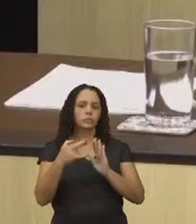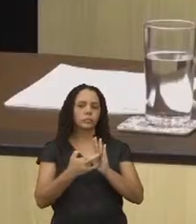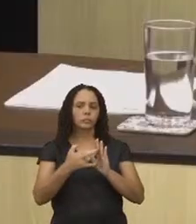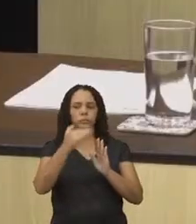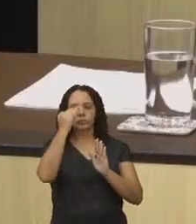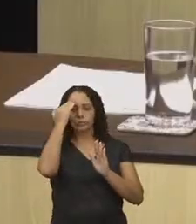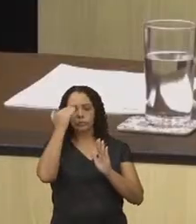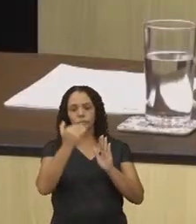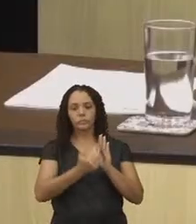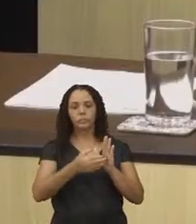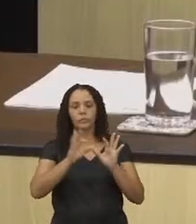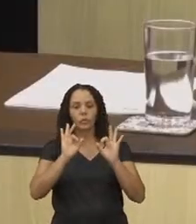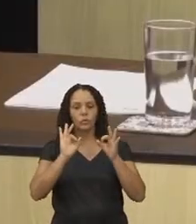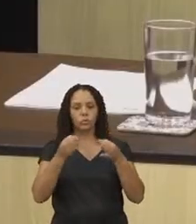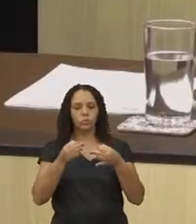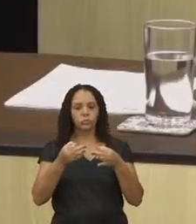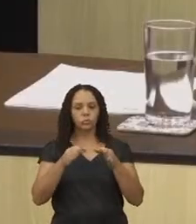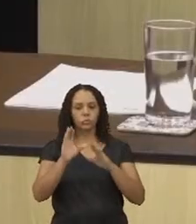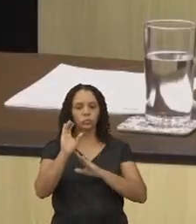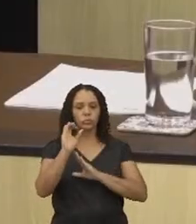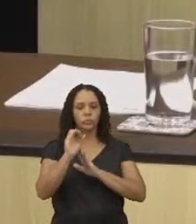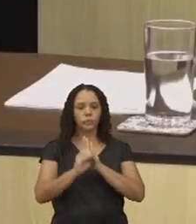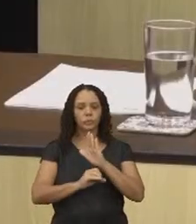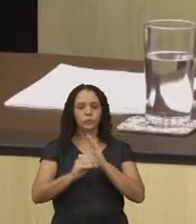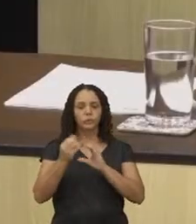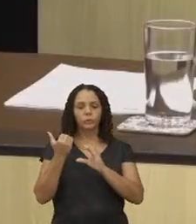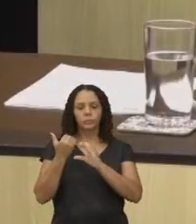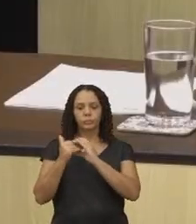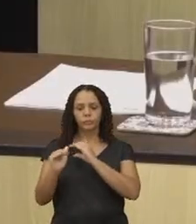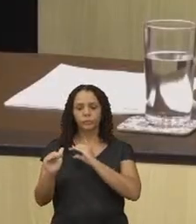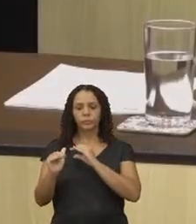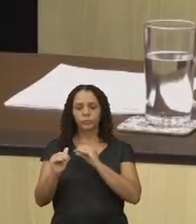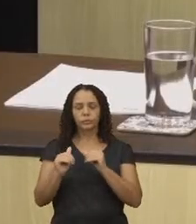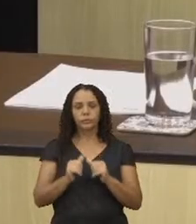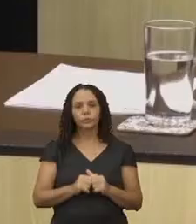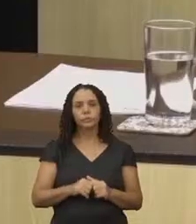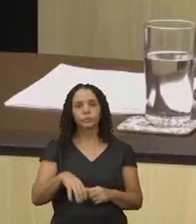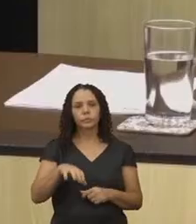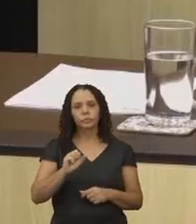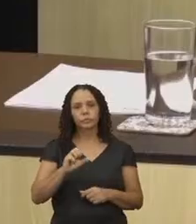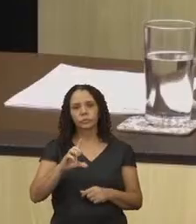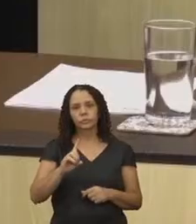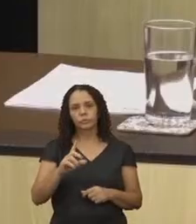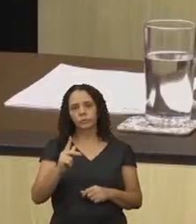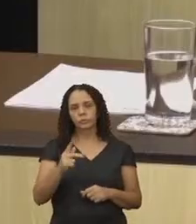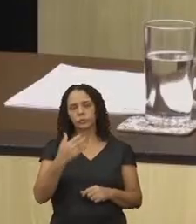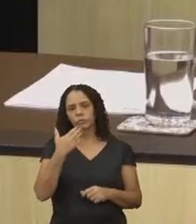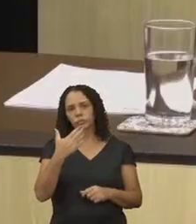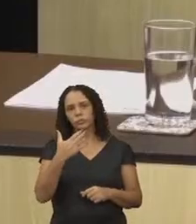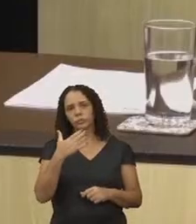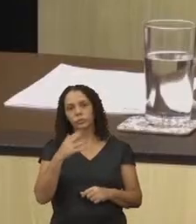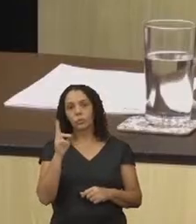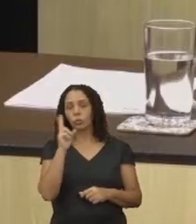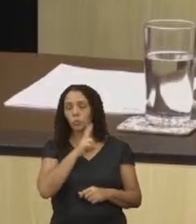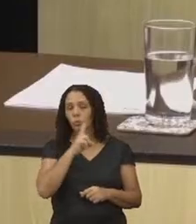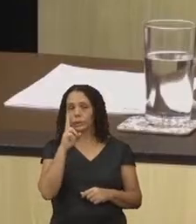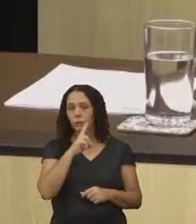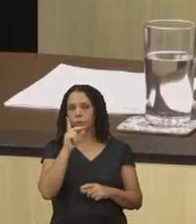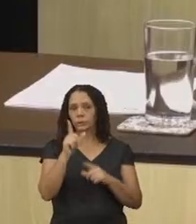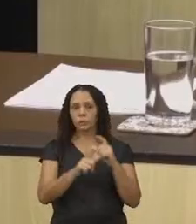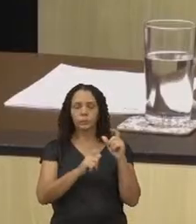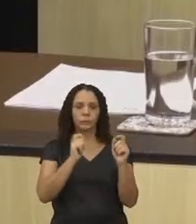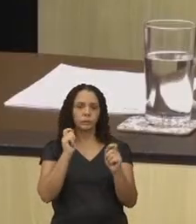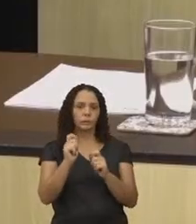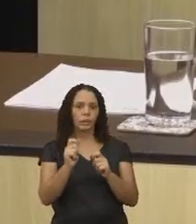plenário, cumpridas as formalidades regimentais, seja encaminhado ofício à IDP, solicitando em caráter de extrema